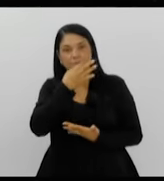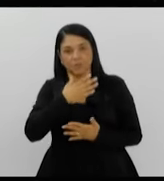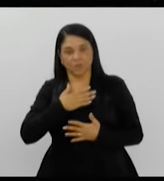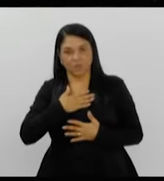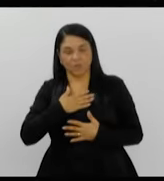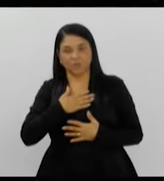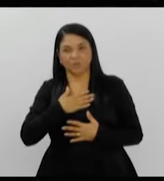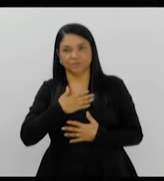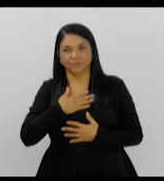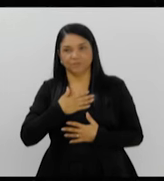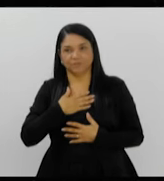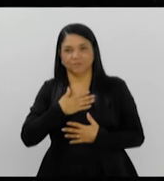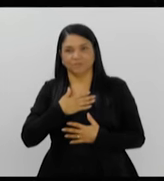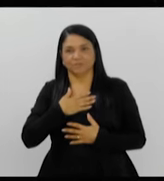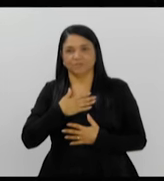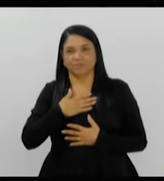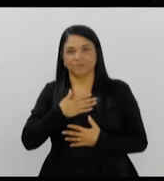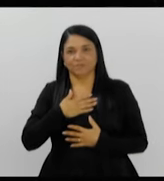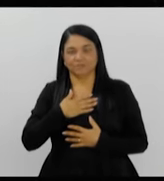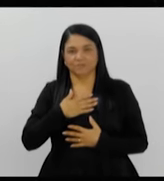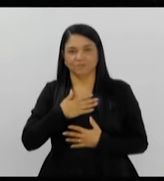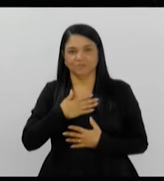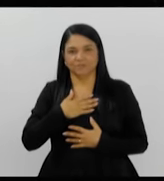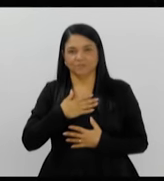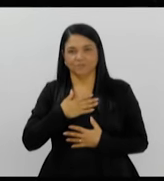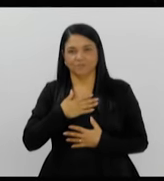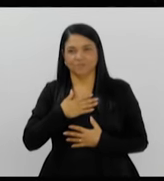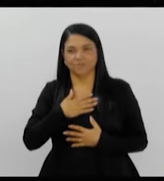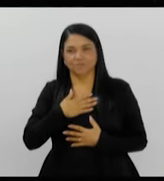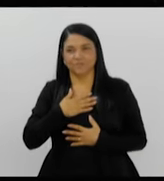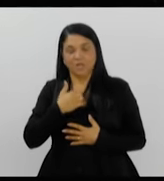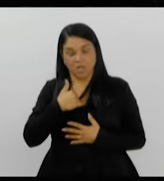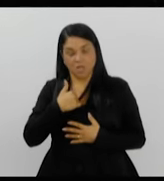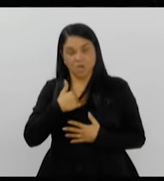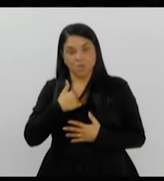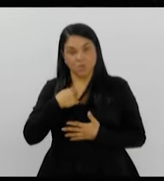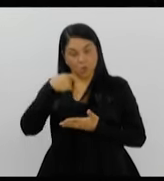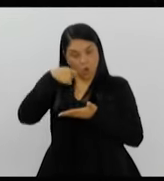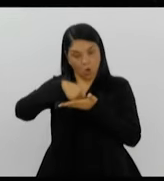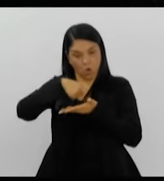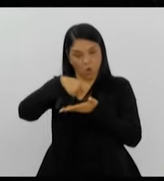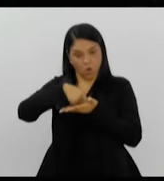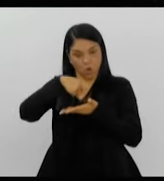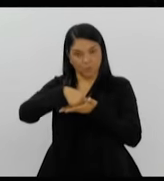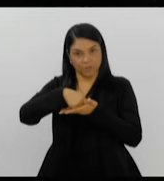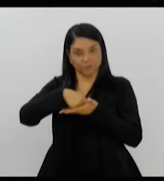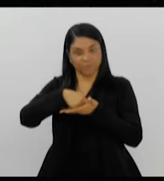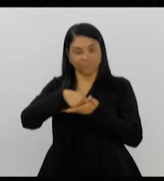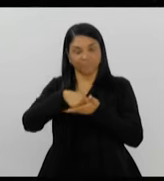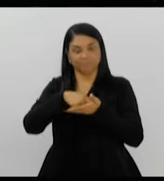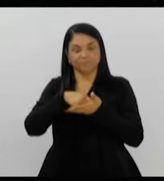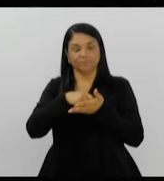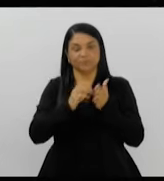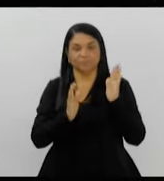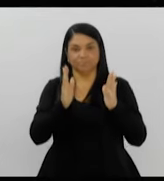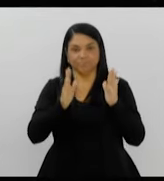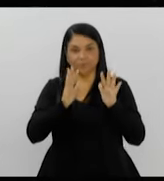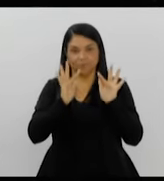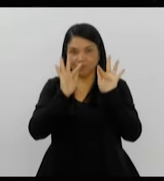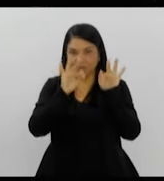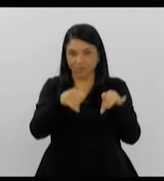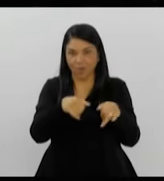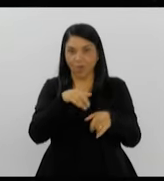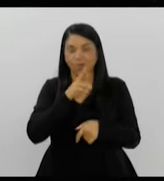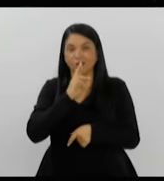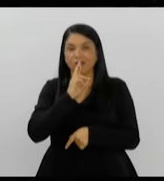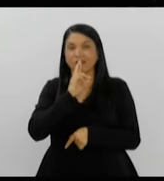me venho me obrigo a expediente final a